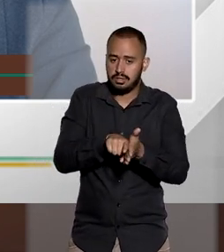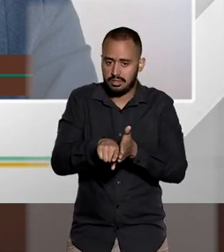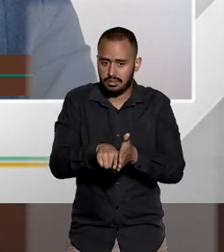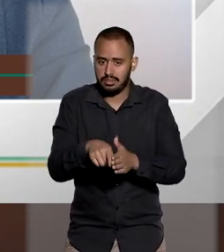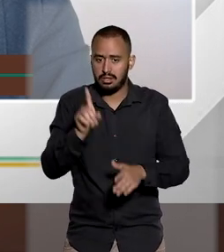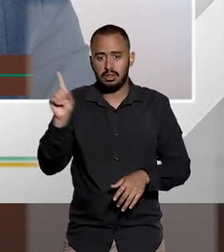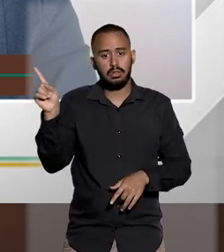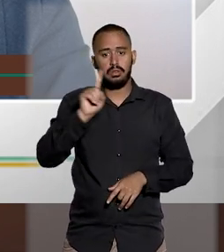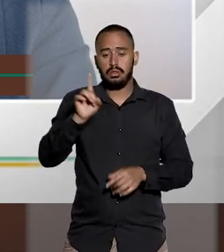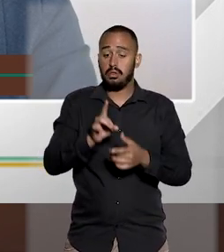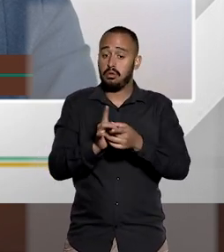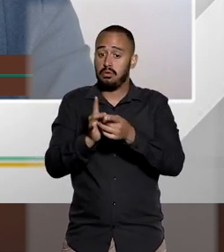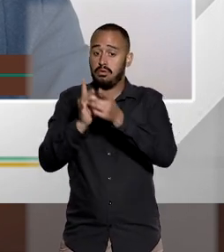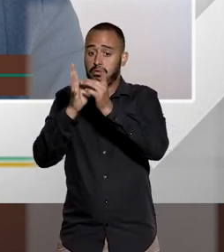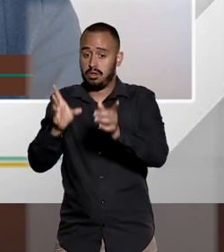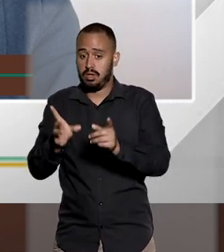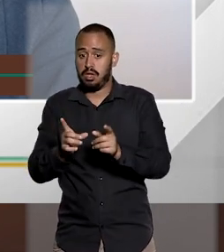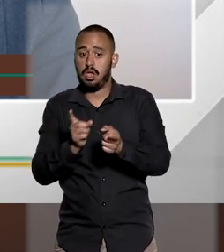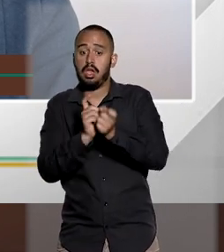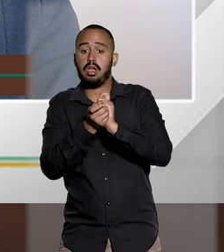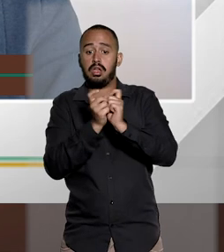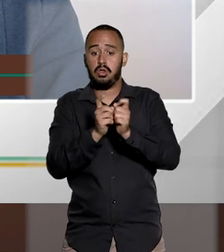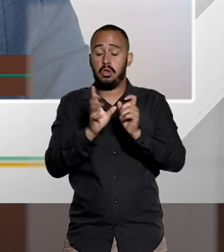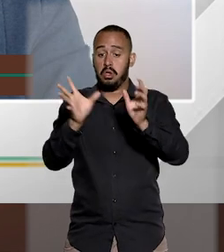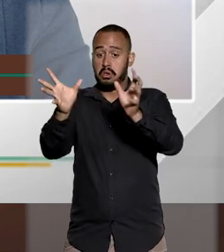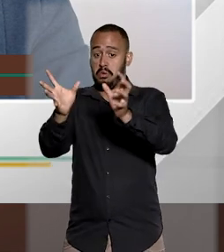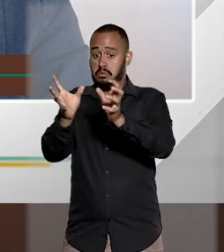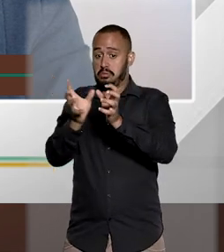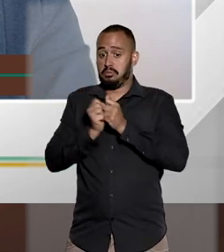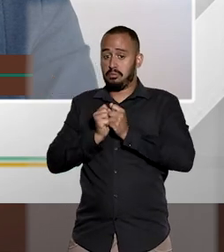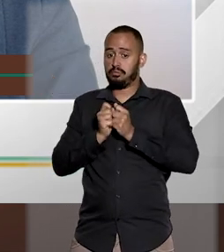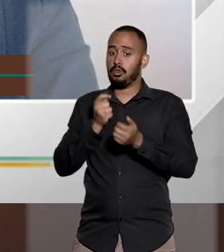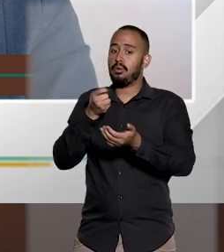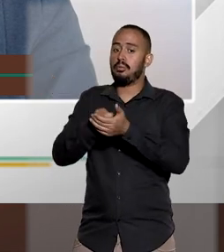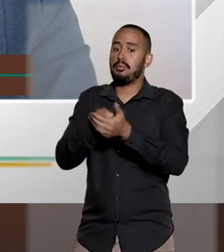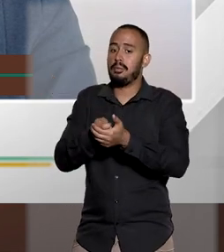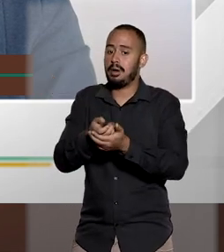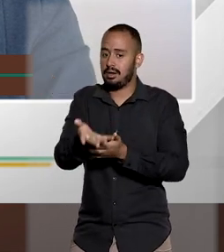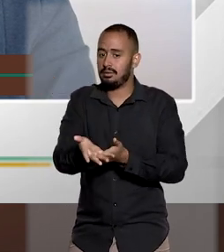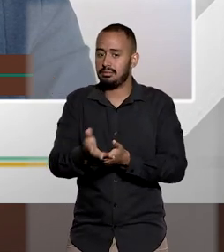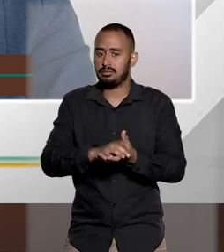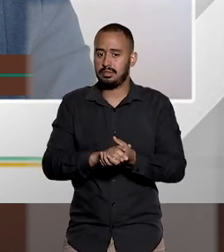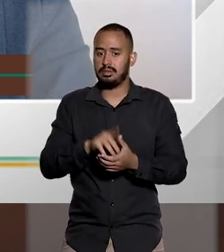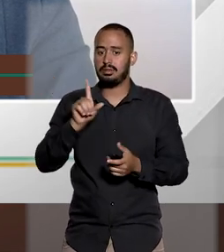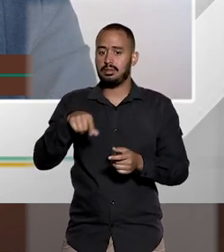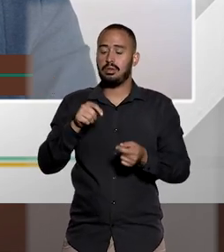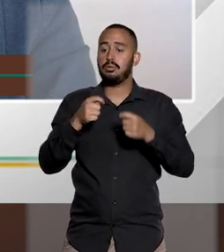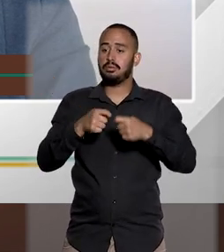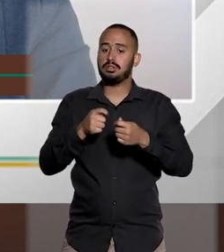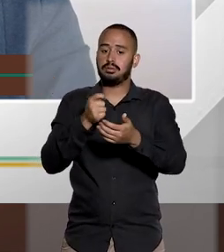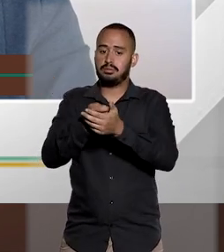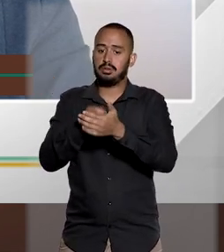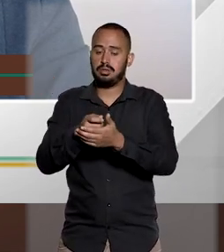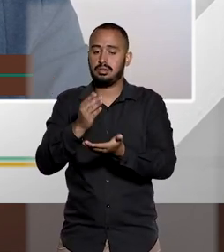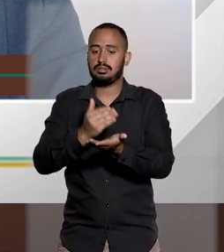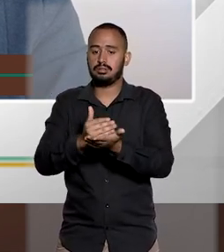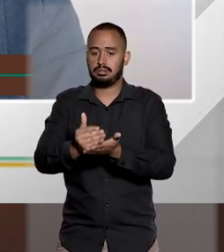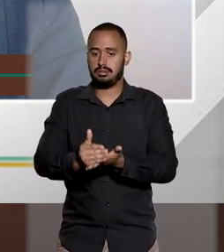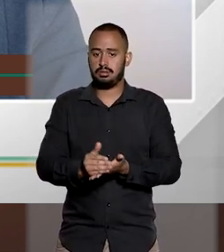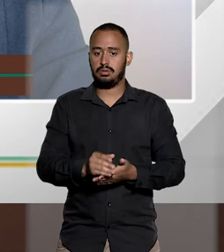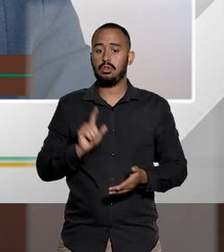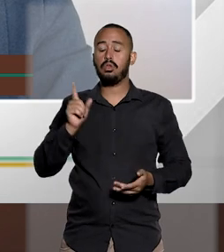não autoriza a administração a reter o pagamento dos serviços que são comprovadamente prestados, né?